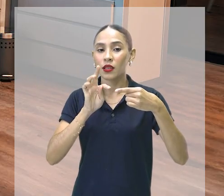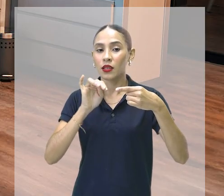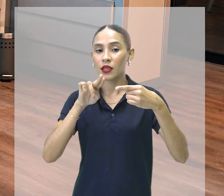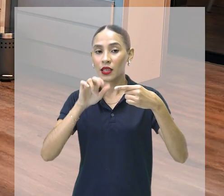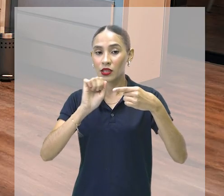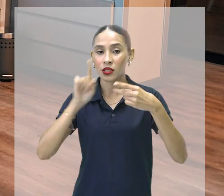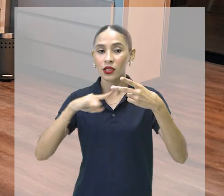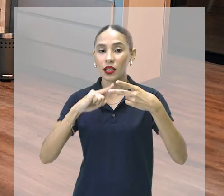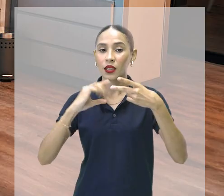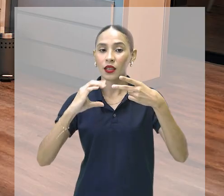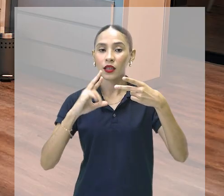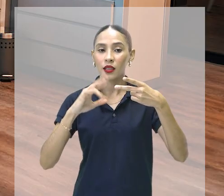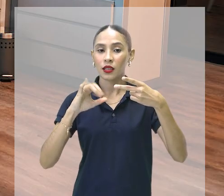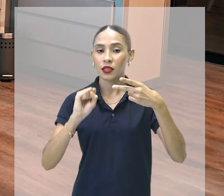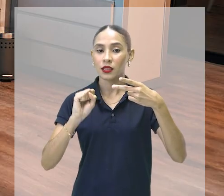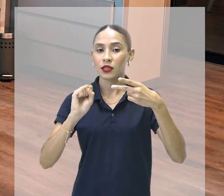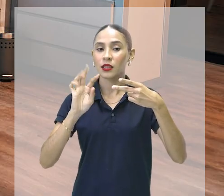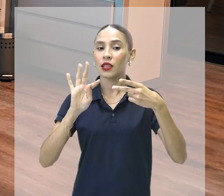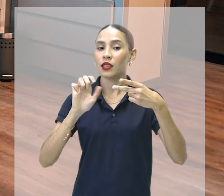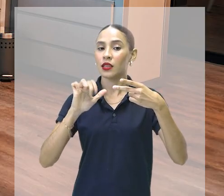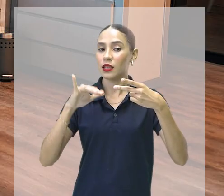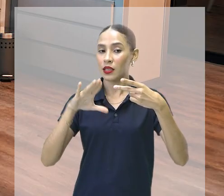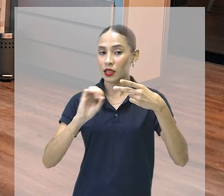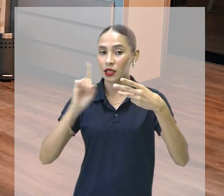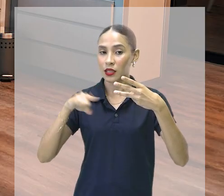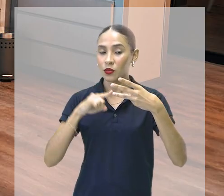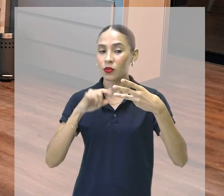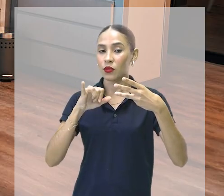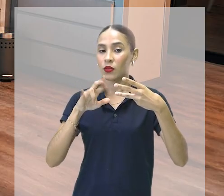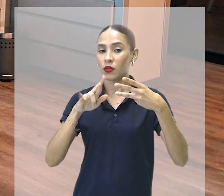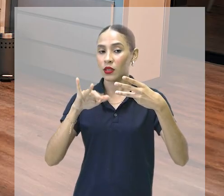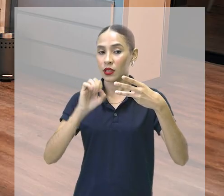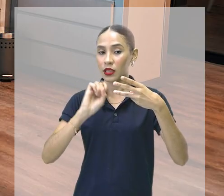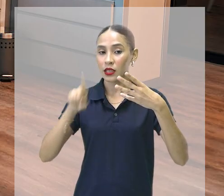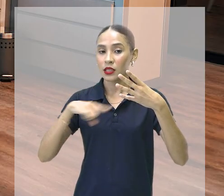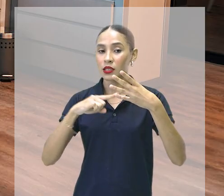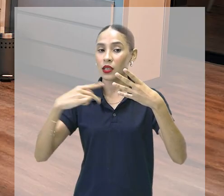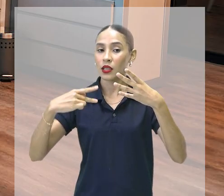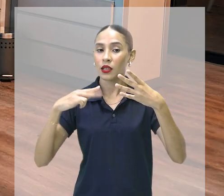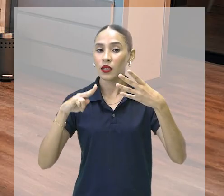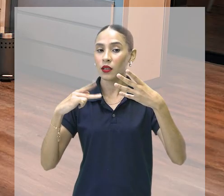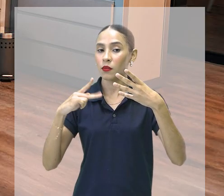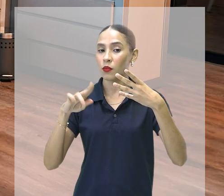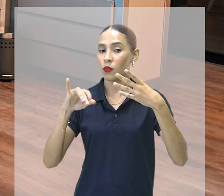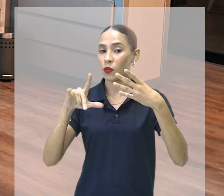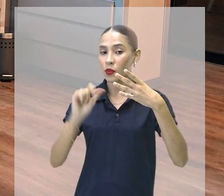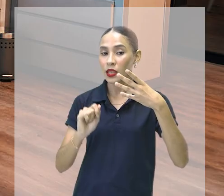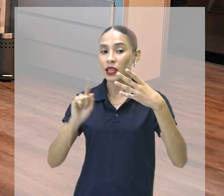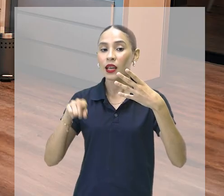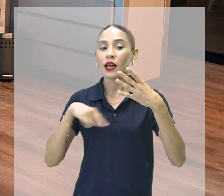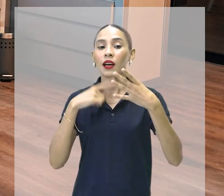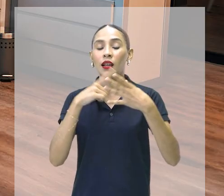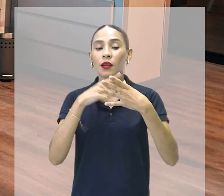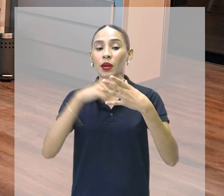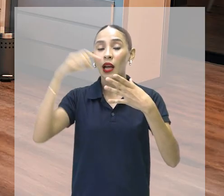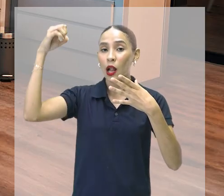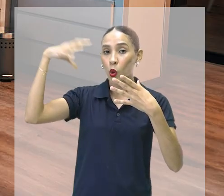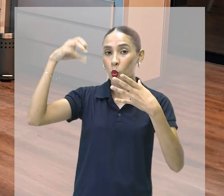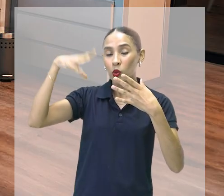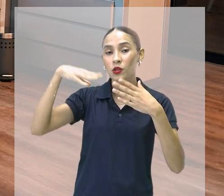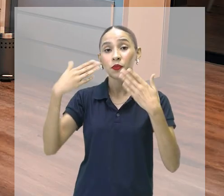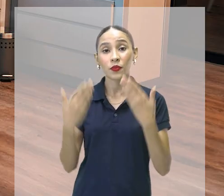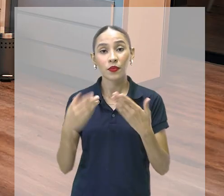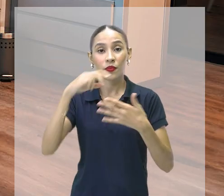íris, pupila e o feixe luminoso que penetra no olho humano. Tá certo, pessoal? Nós temos aí,